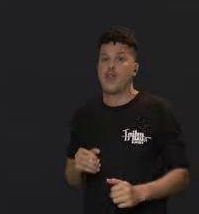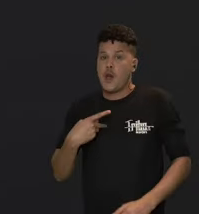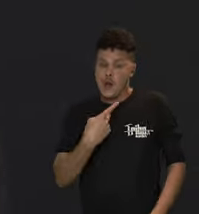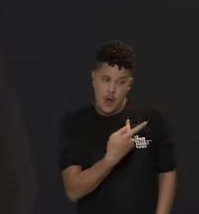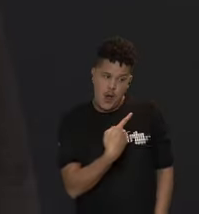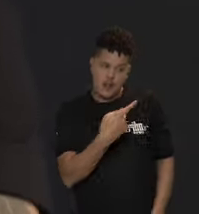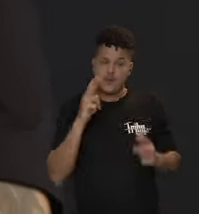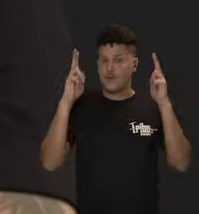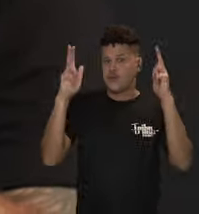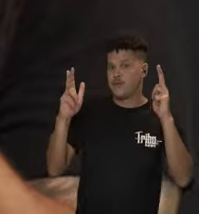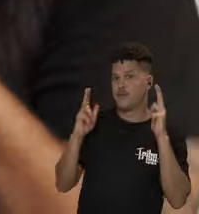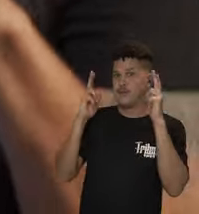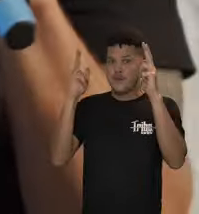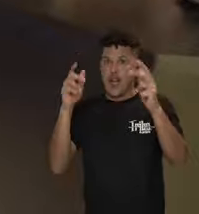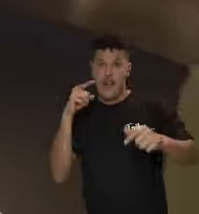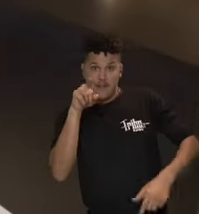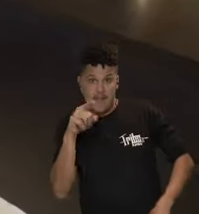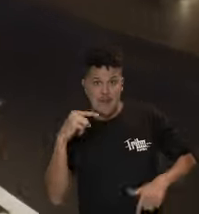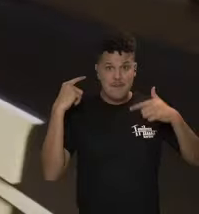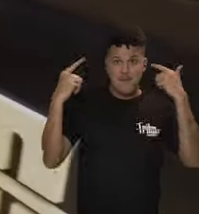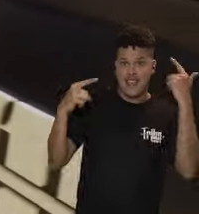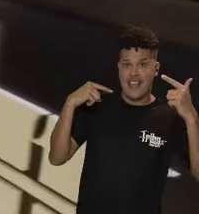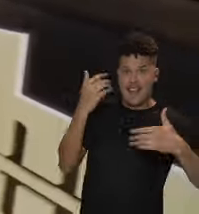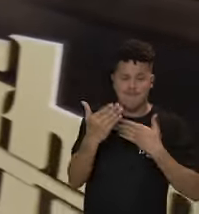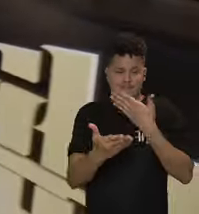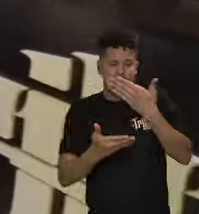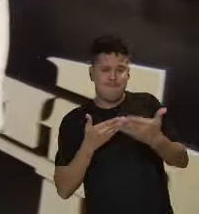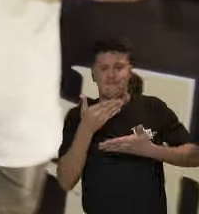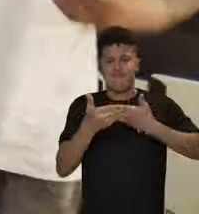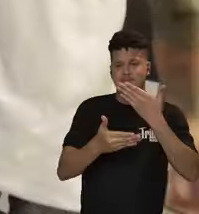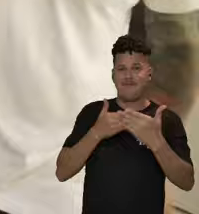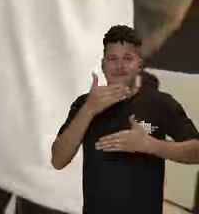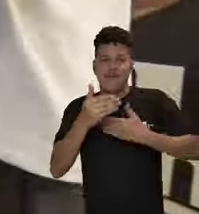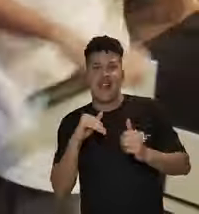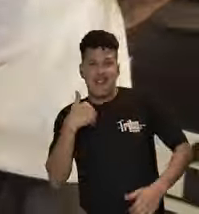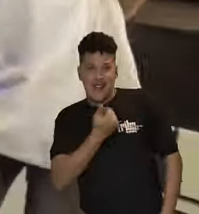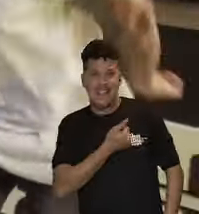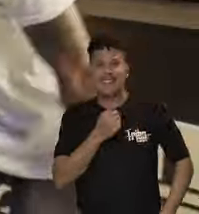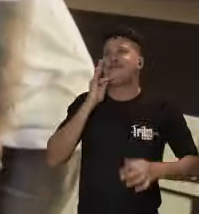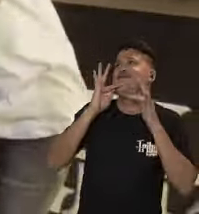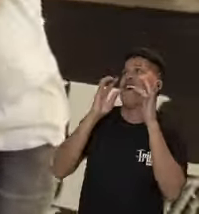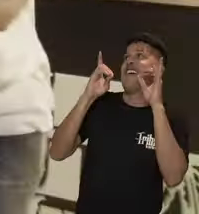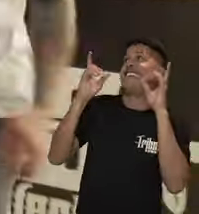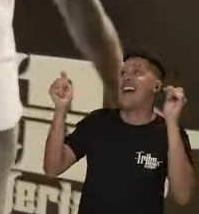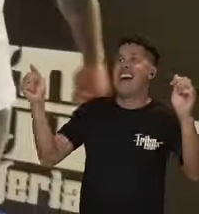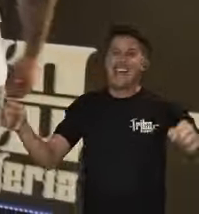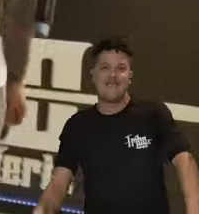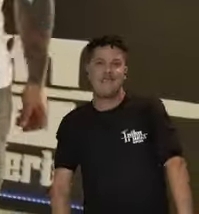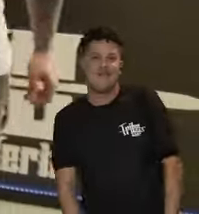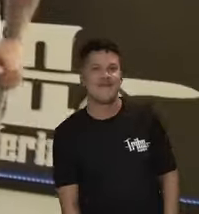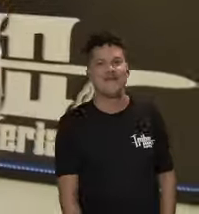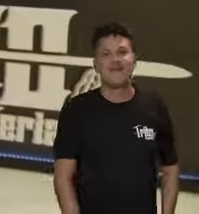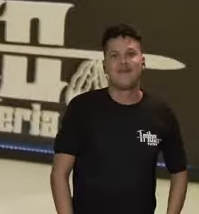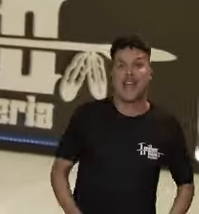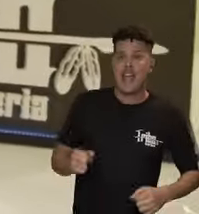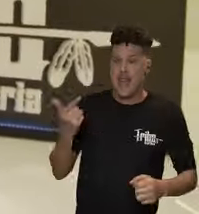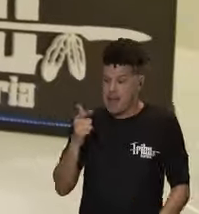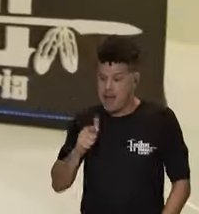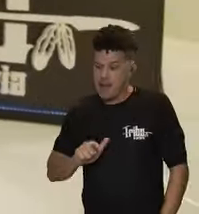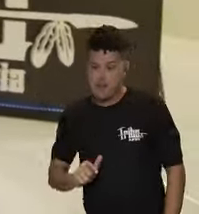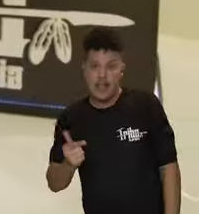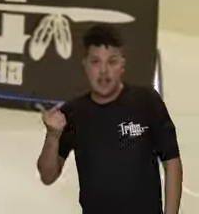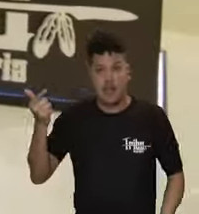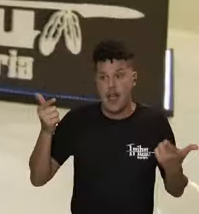Nós curte, cê pira, se envolve. Nós vira, não dorme. Nós é foda demais.